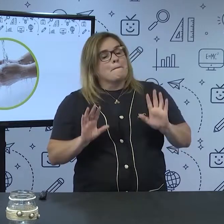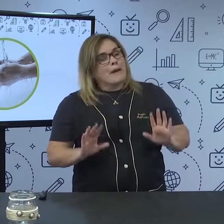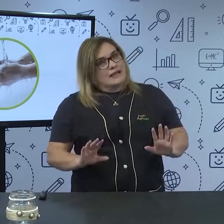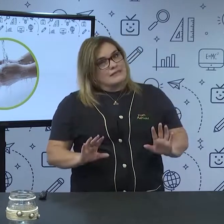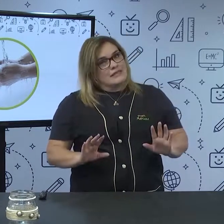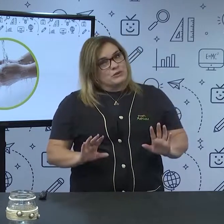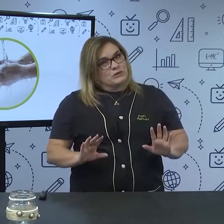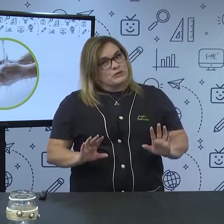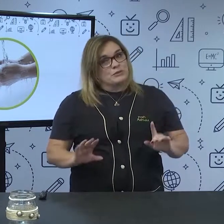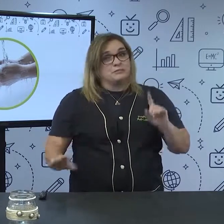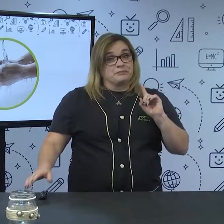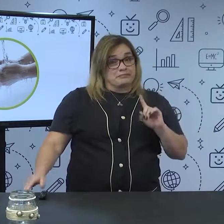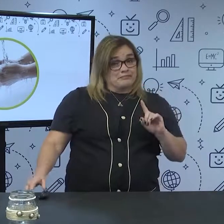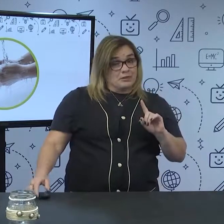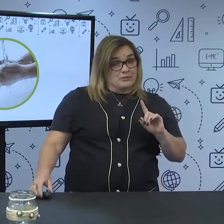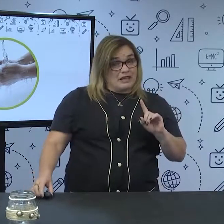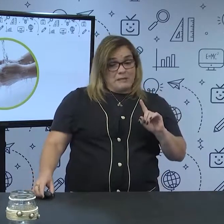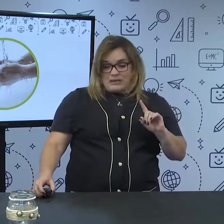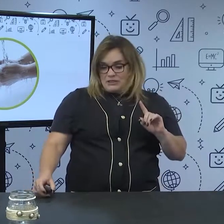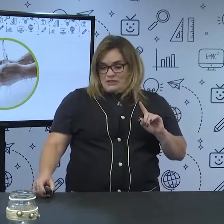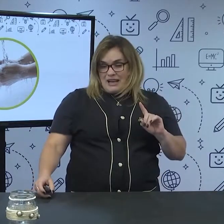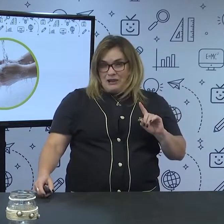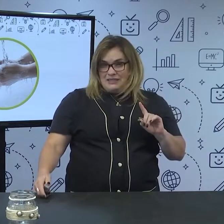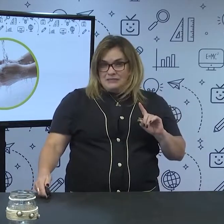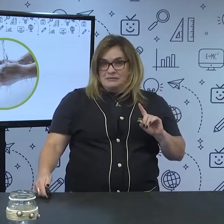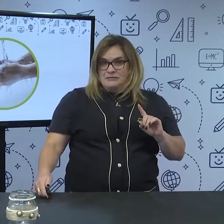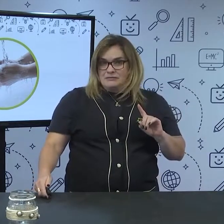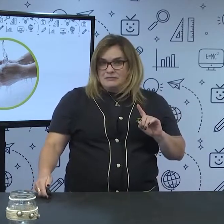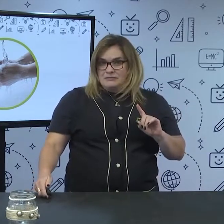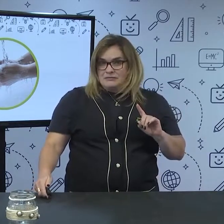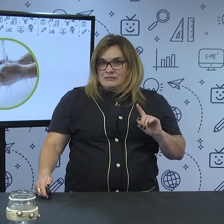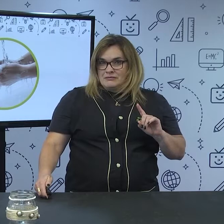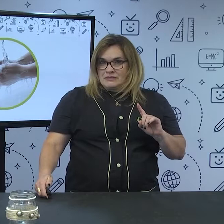ficar mais seguros. Vamos lá para a nossa aula?